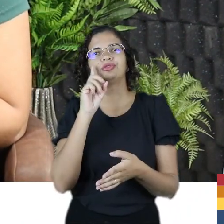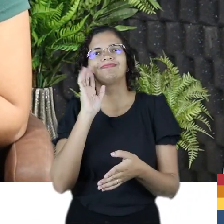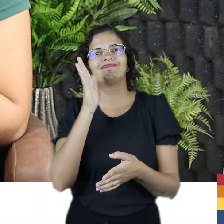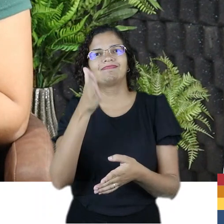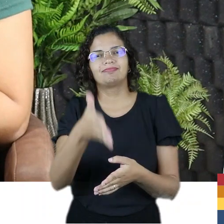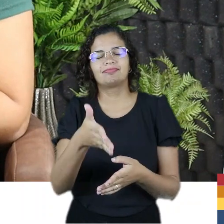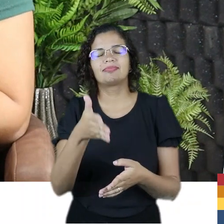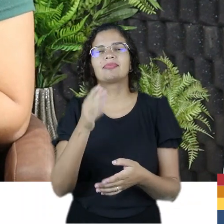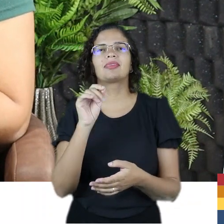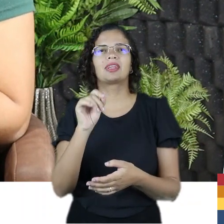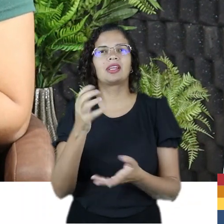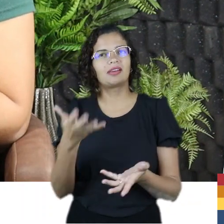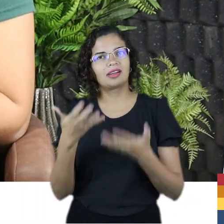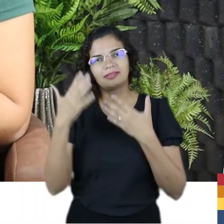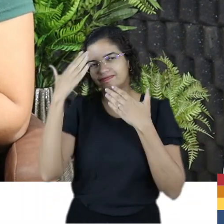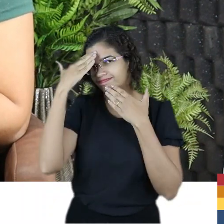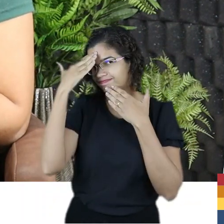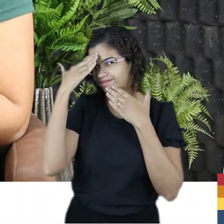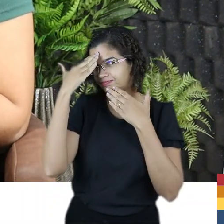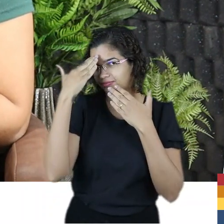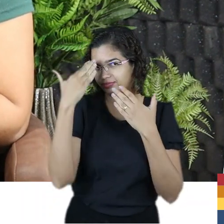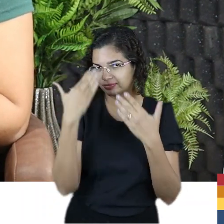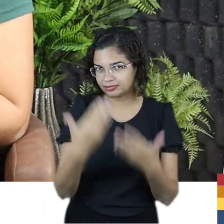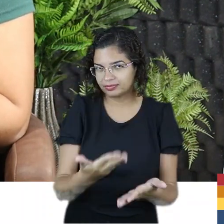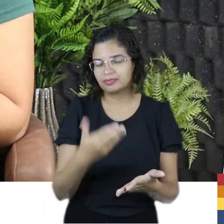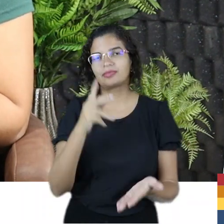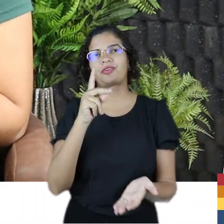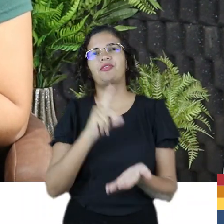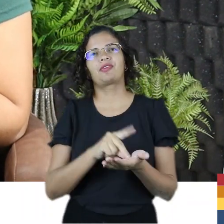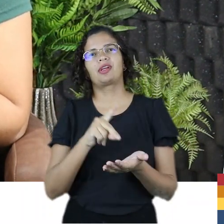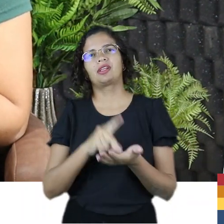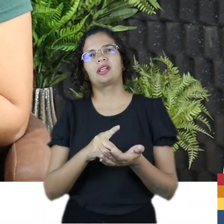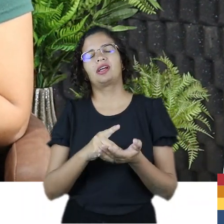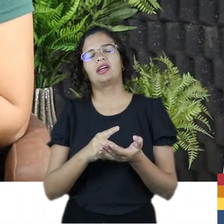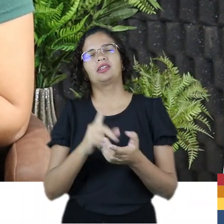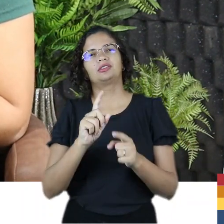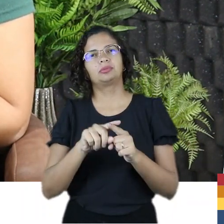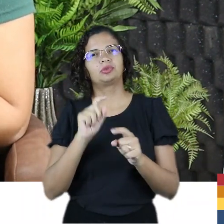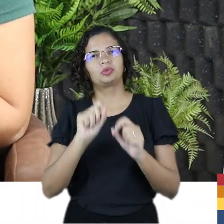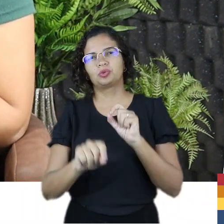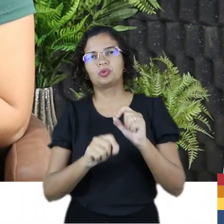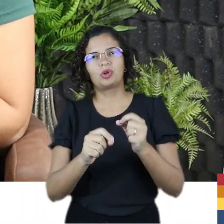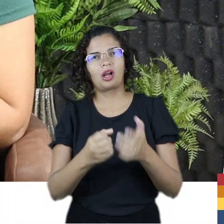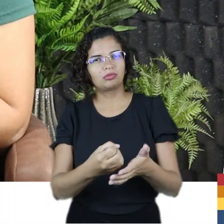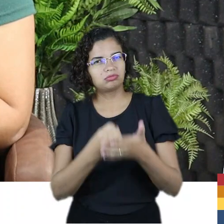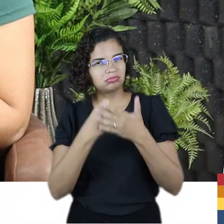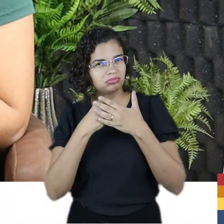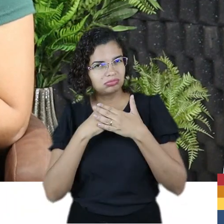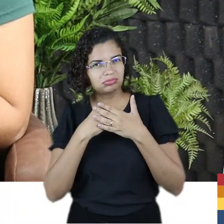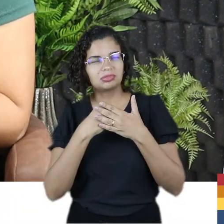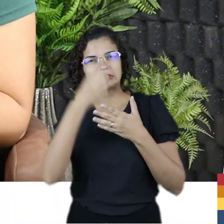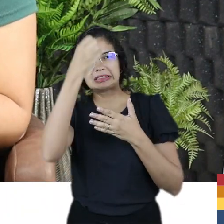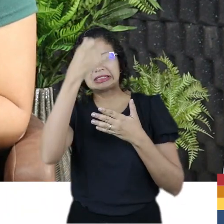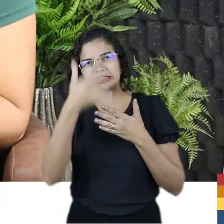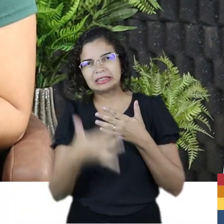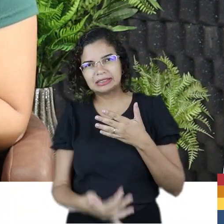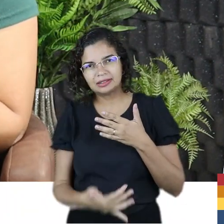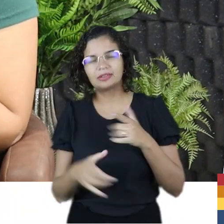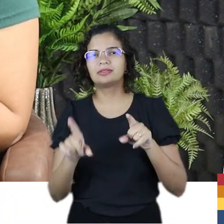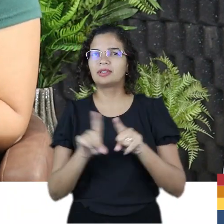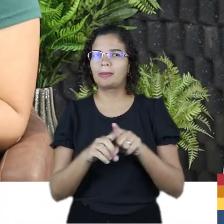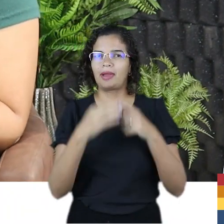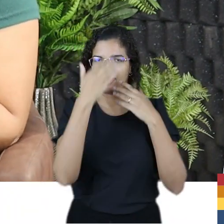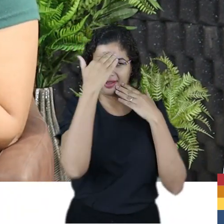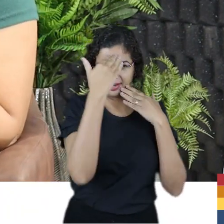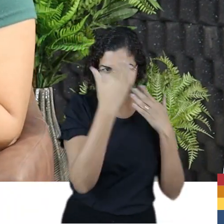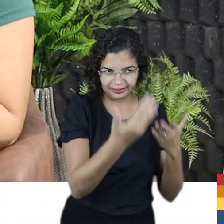muito pelas tuas contribuições né agradecer também a professora Patrícia e perguntar se vocês não